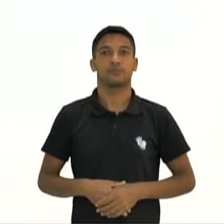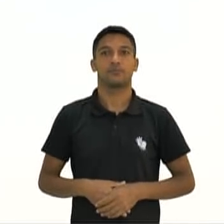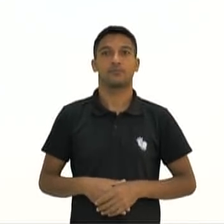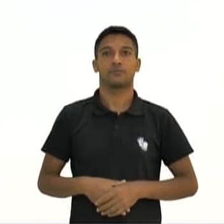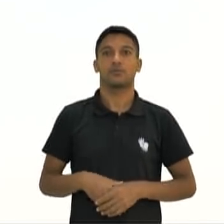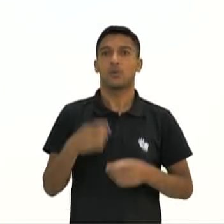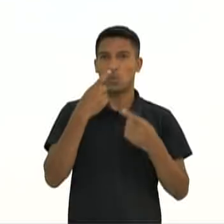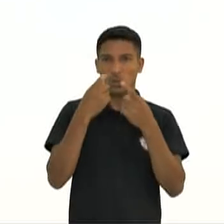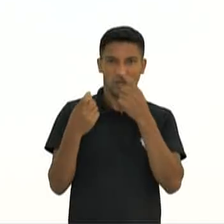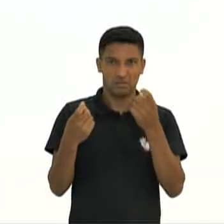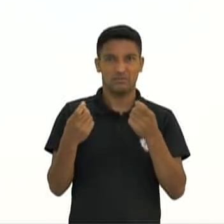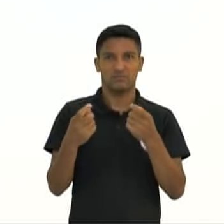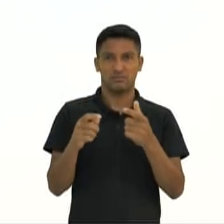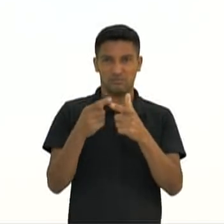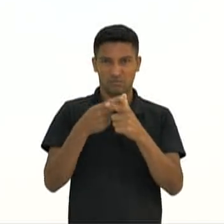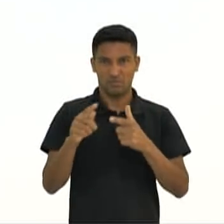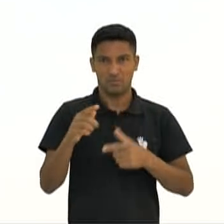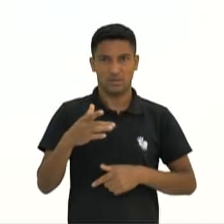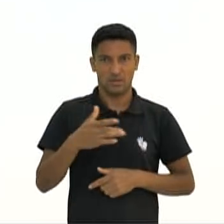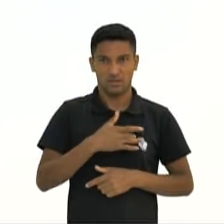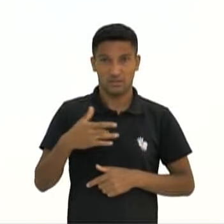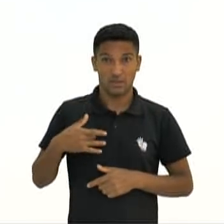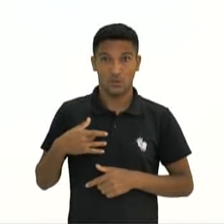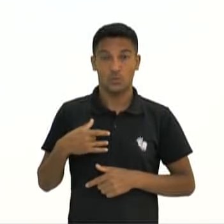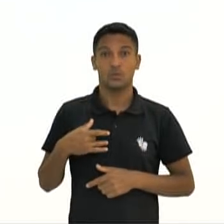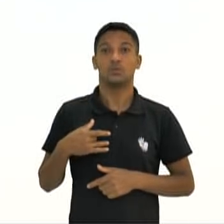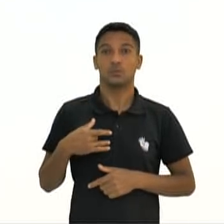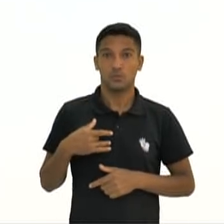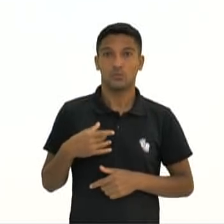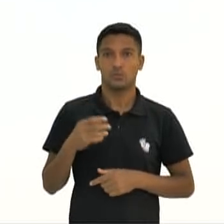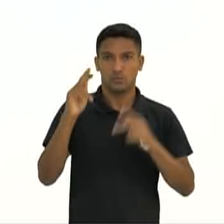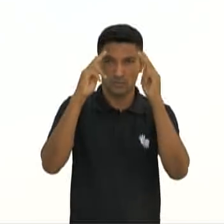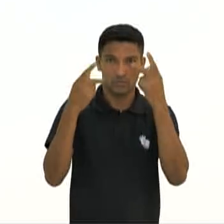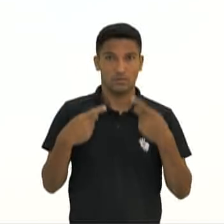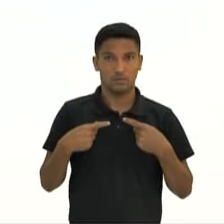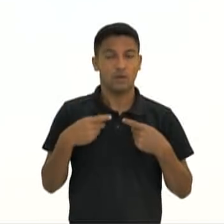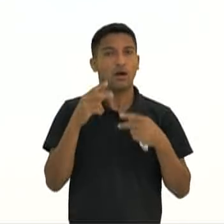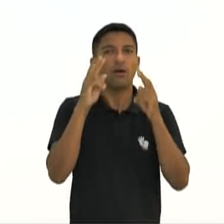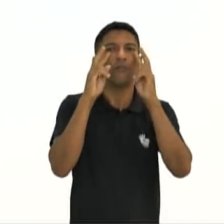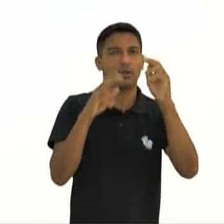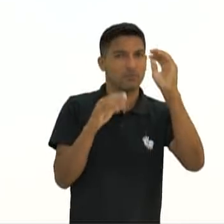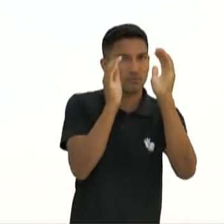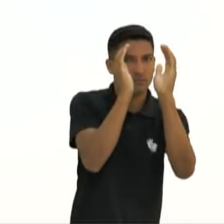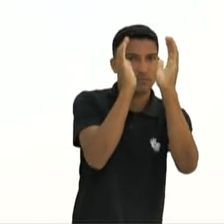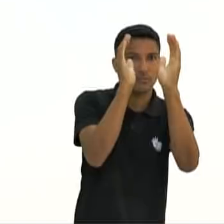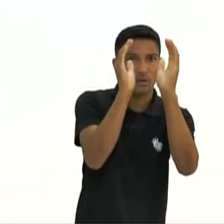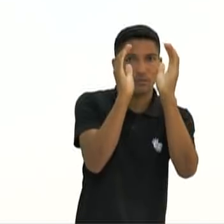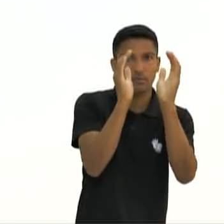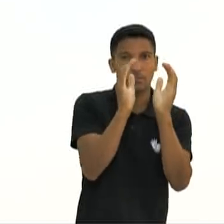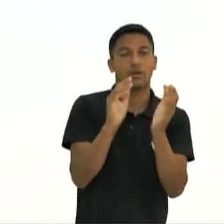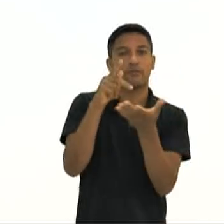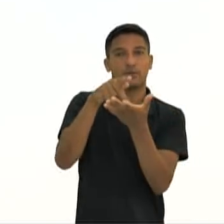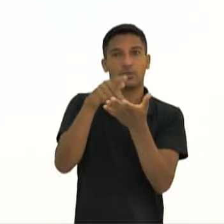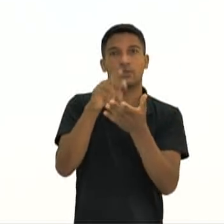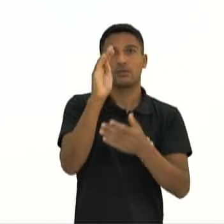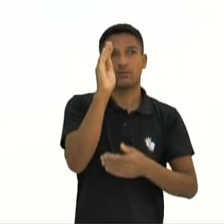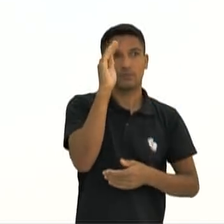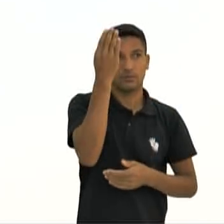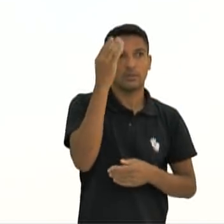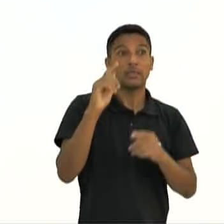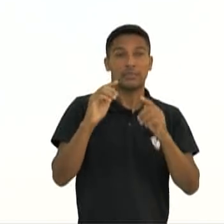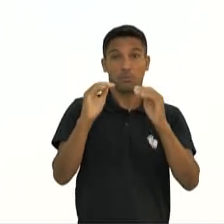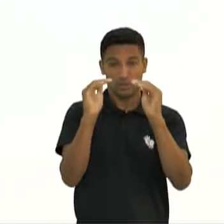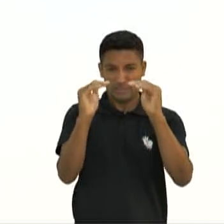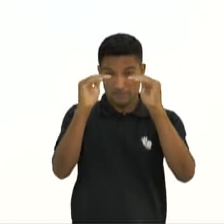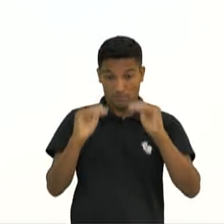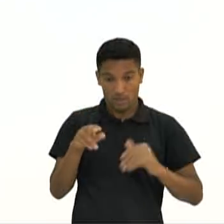humana. Aí você vai avaliar, coloque o verdadeiro ou falso e em seguida vai marcar a alternativa que encaixa na sequência